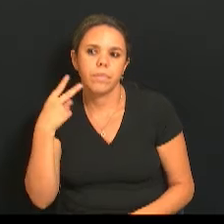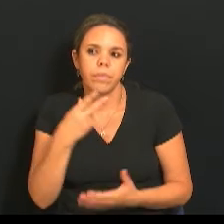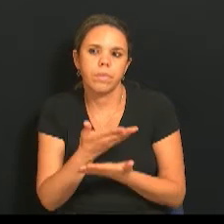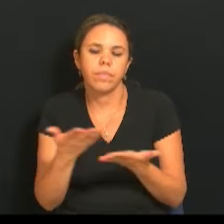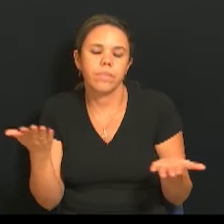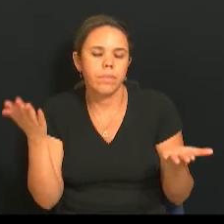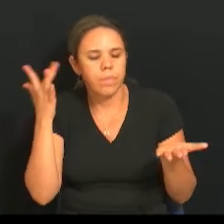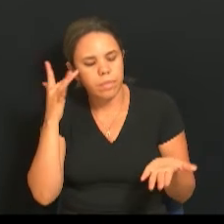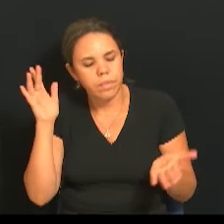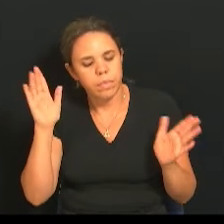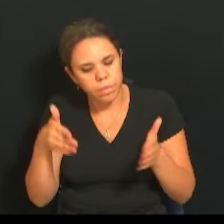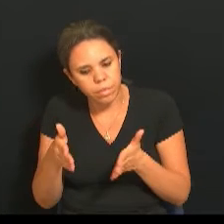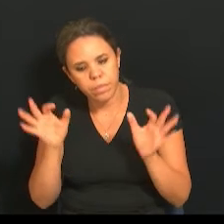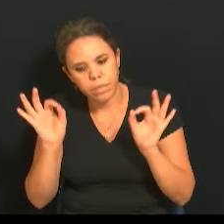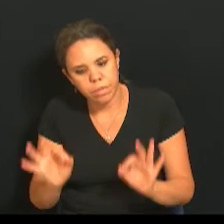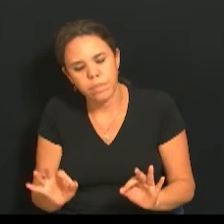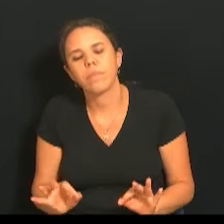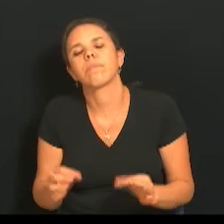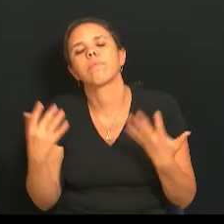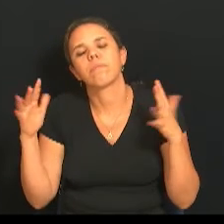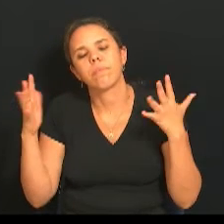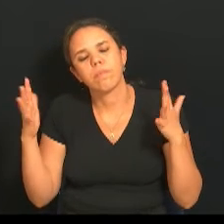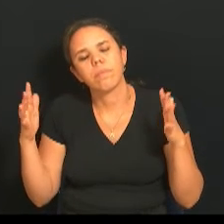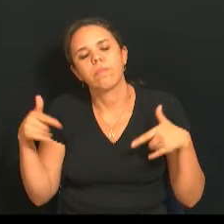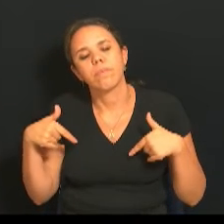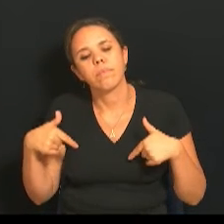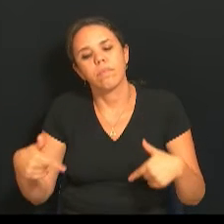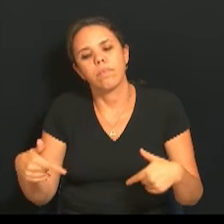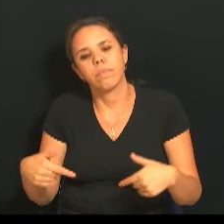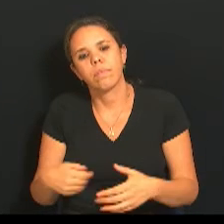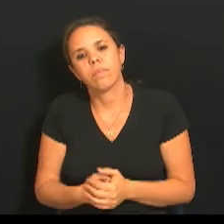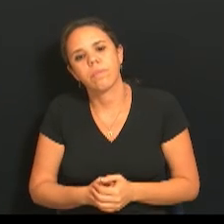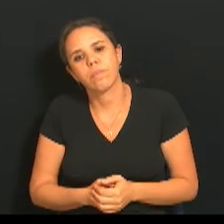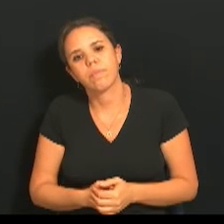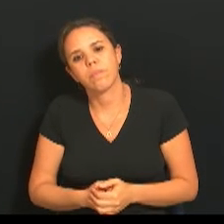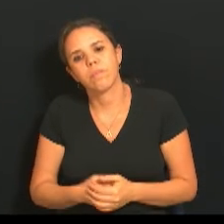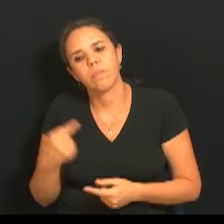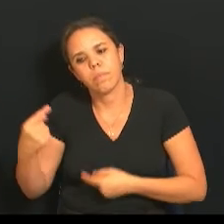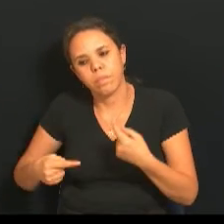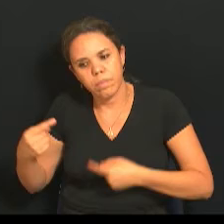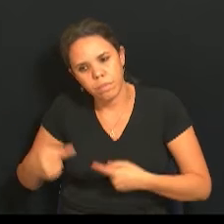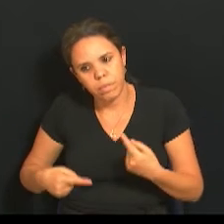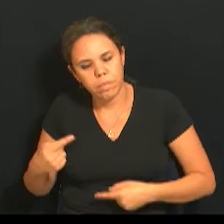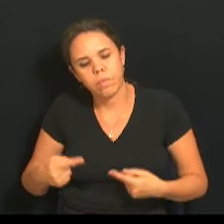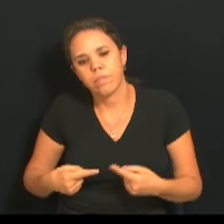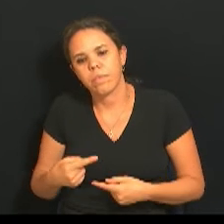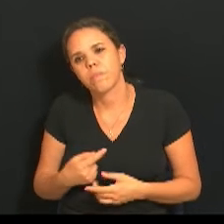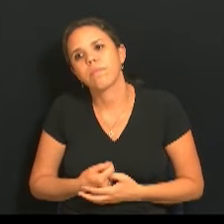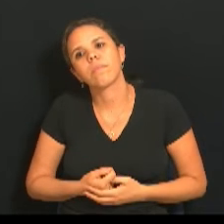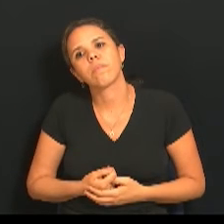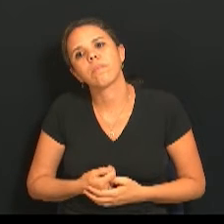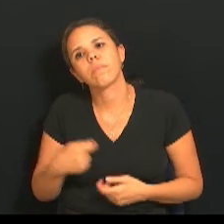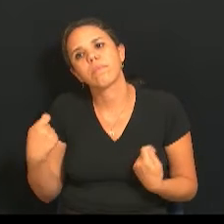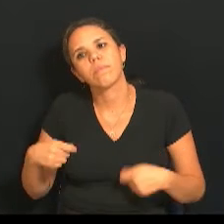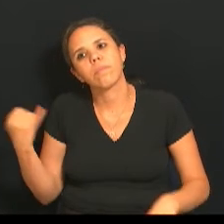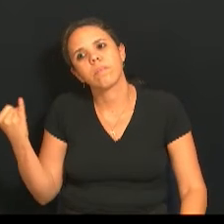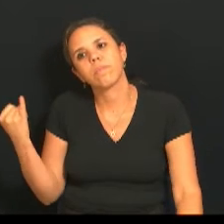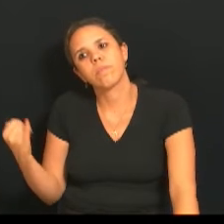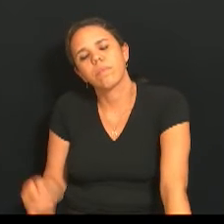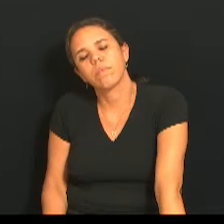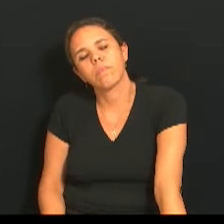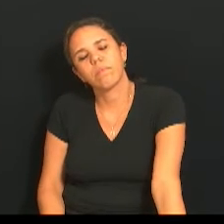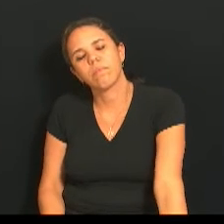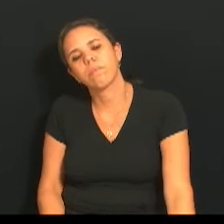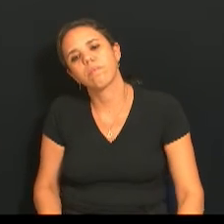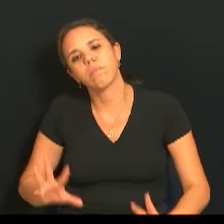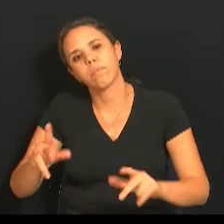gente está aí no caminho. Parabéns pela sua iniciativa. Essas discussões são absolutamente necessárias para que todos se